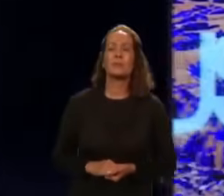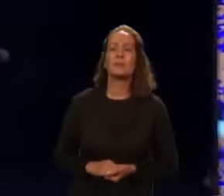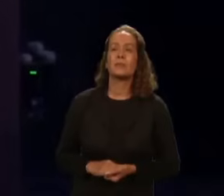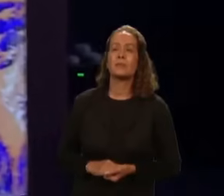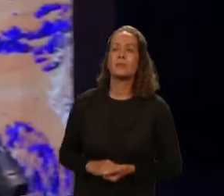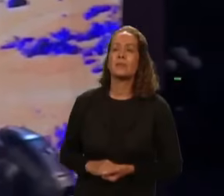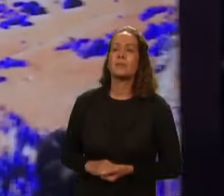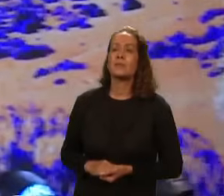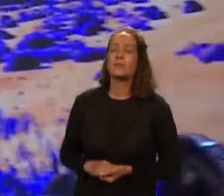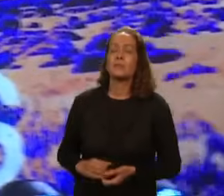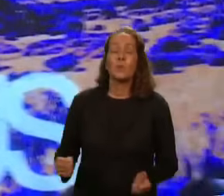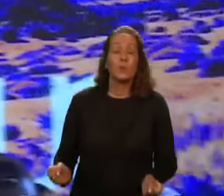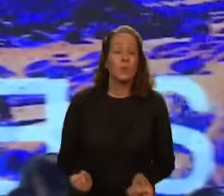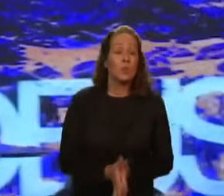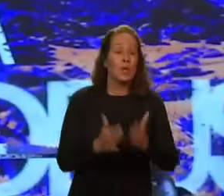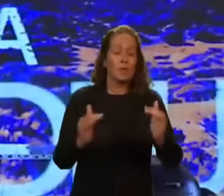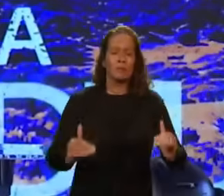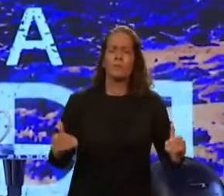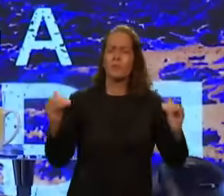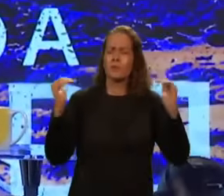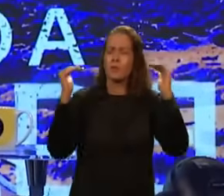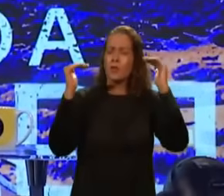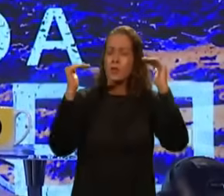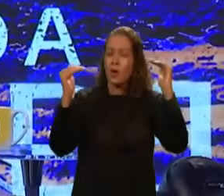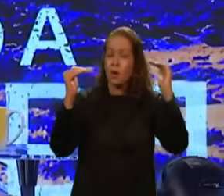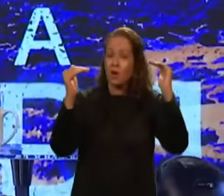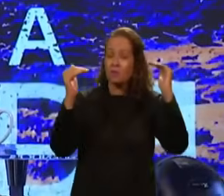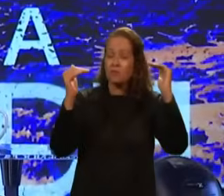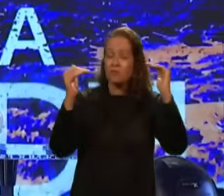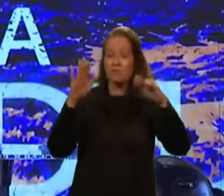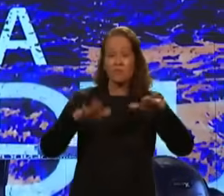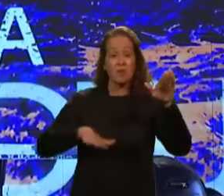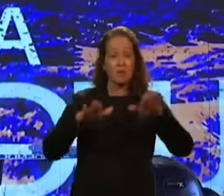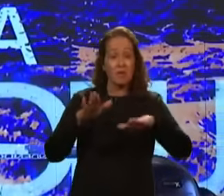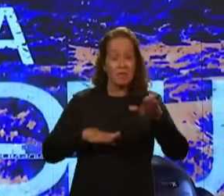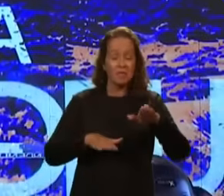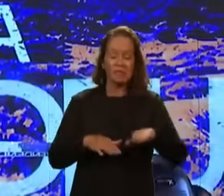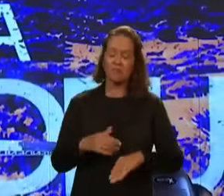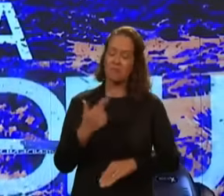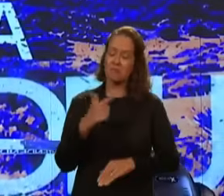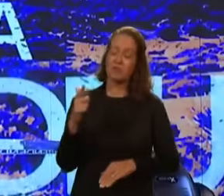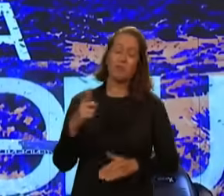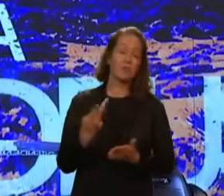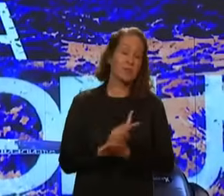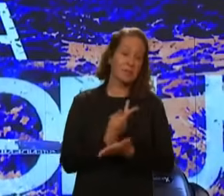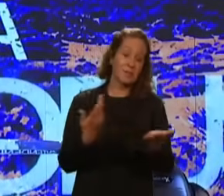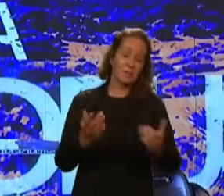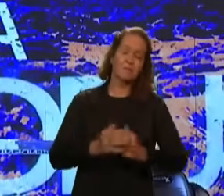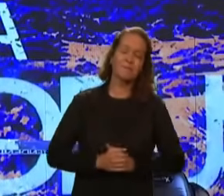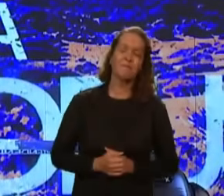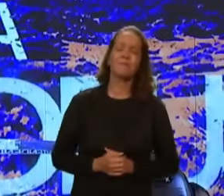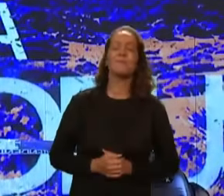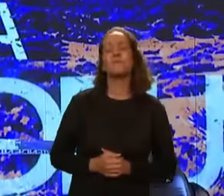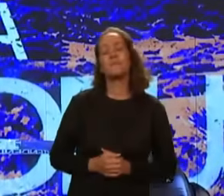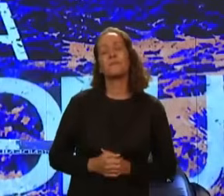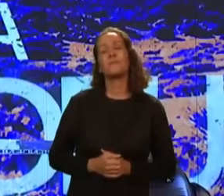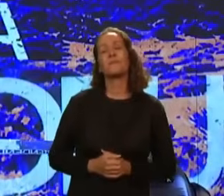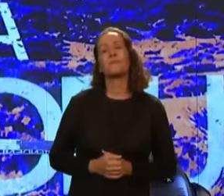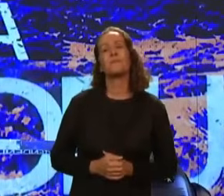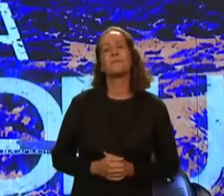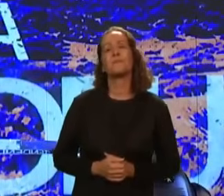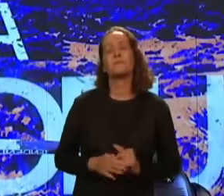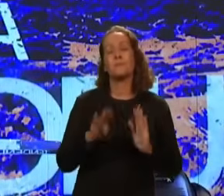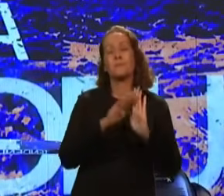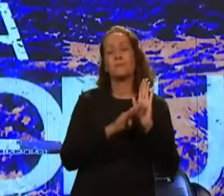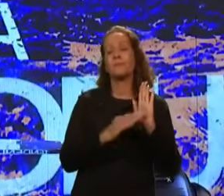O maior milagre dele não teria acontecido. Segundo, por que Jesus deixou?